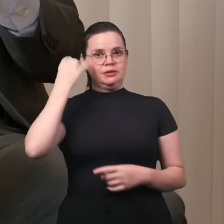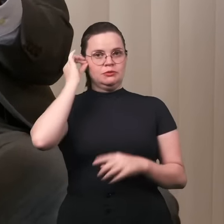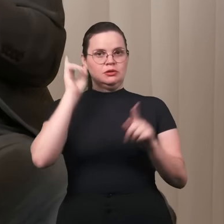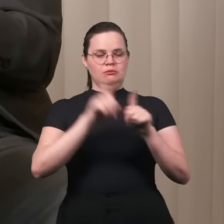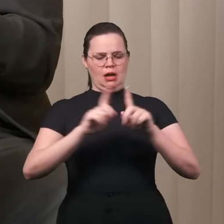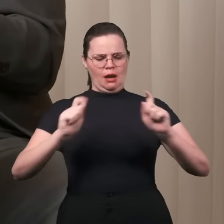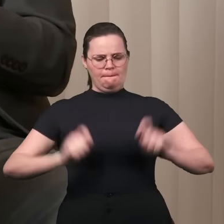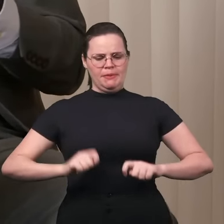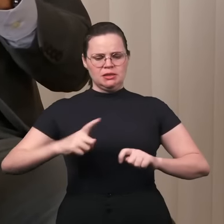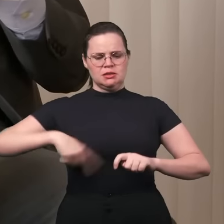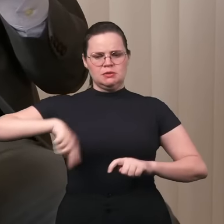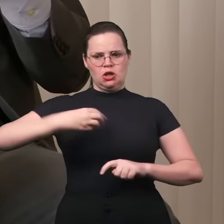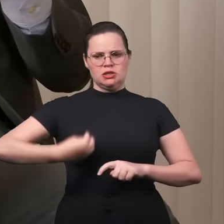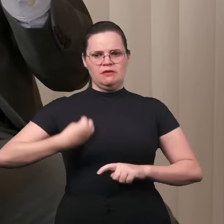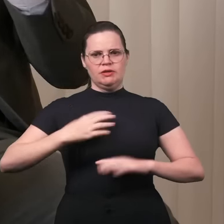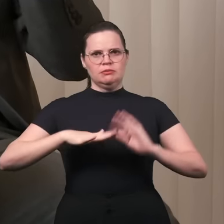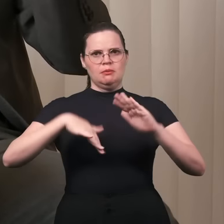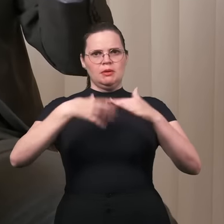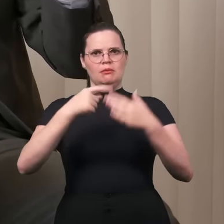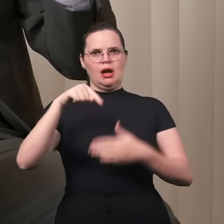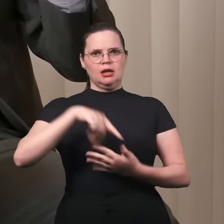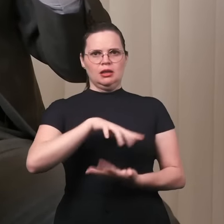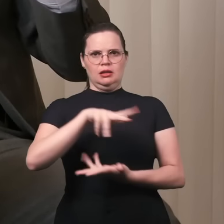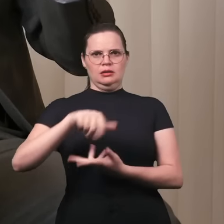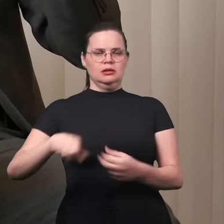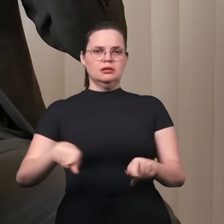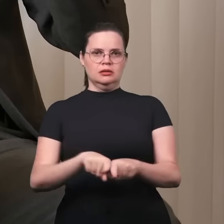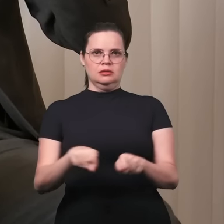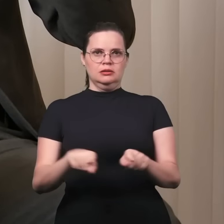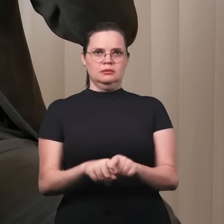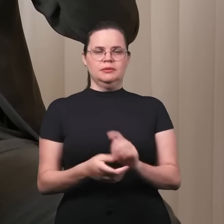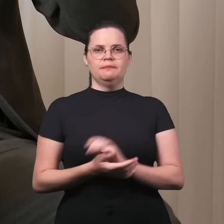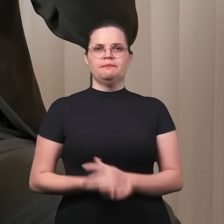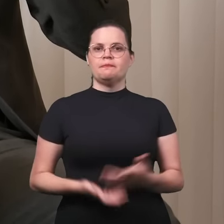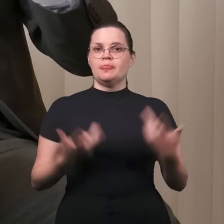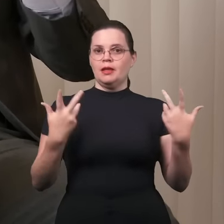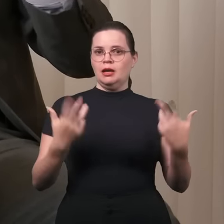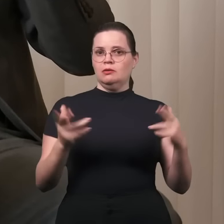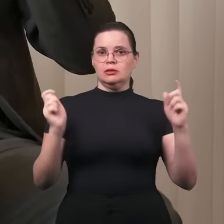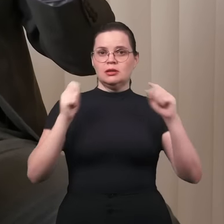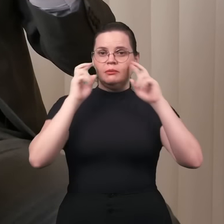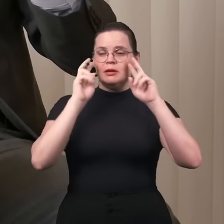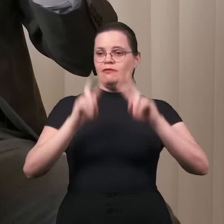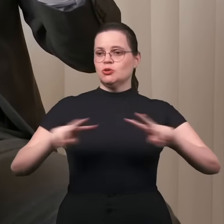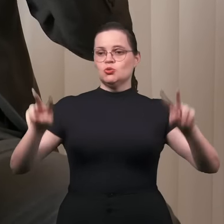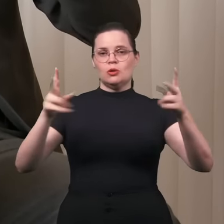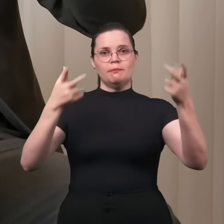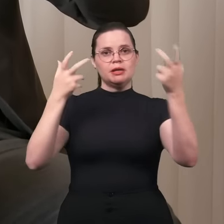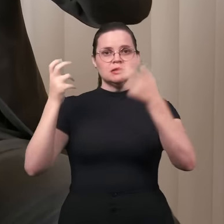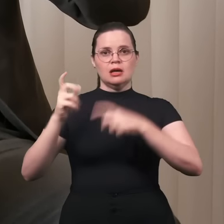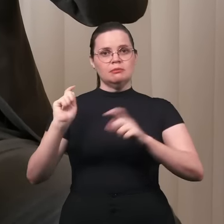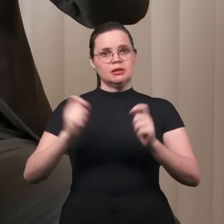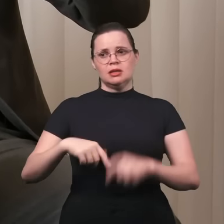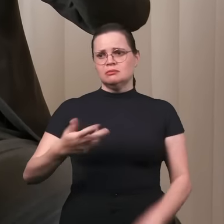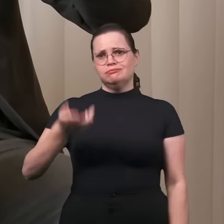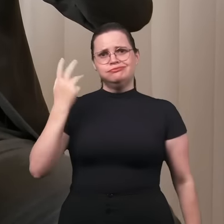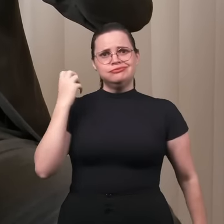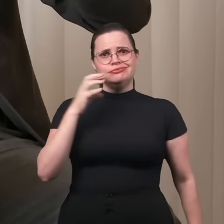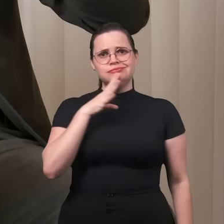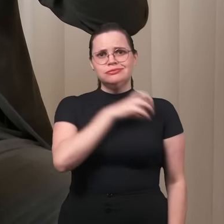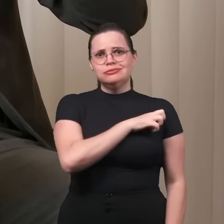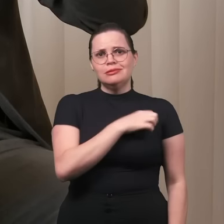que fica aquilo que o pastor falou, fica evidente. Olha, a característica de um servo, ela é natural,